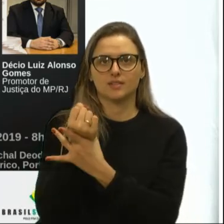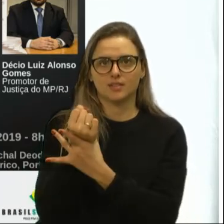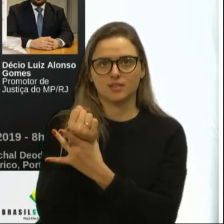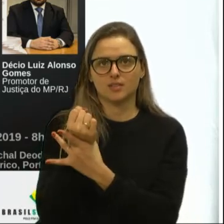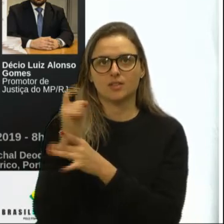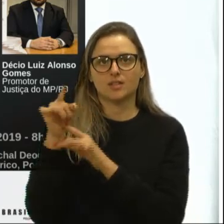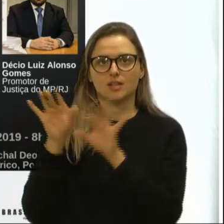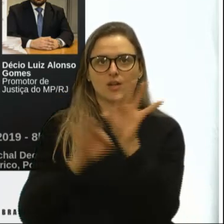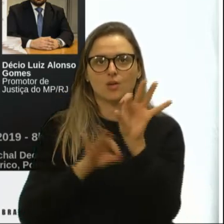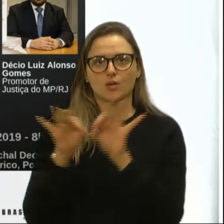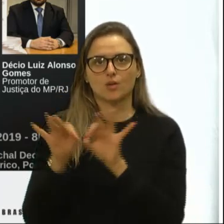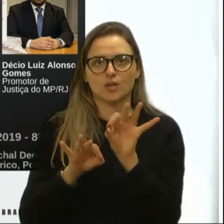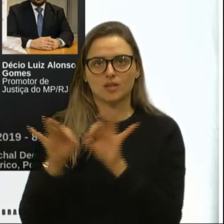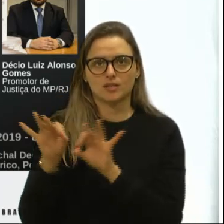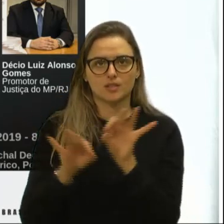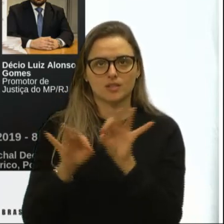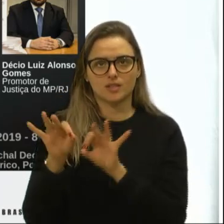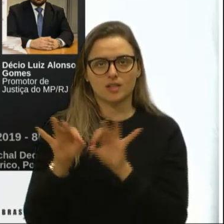é organizado